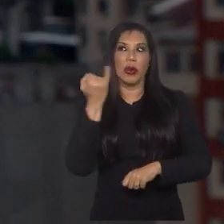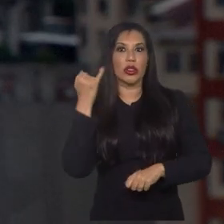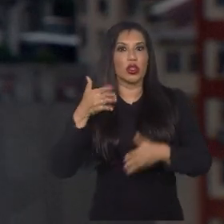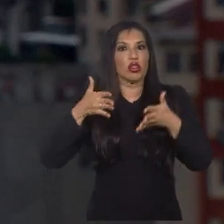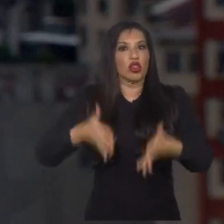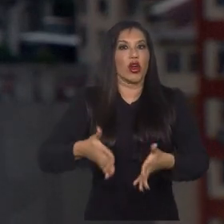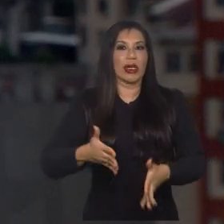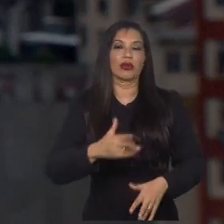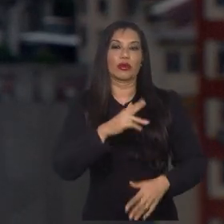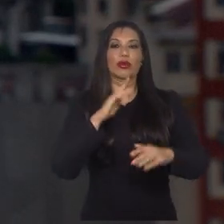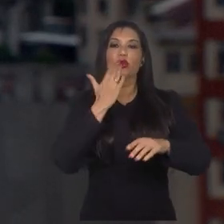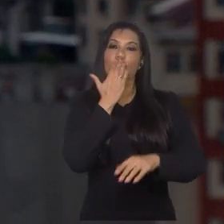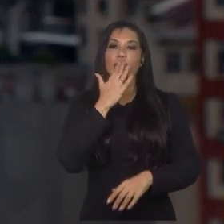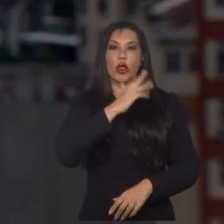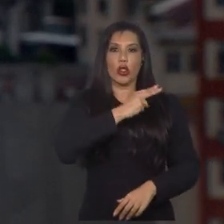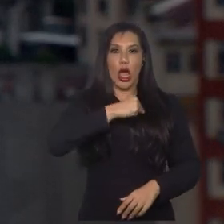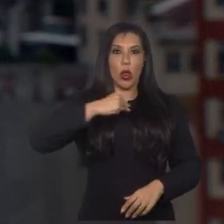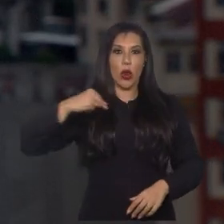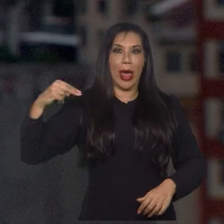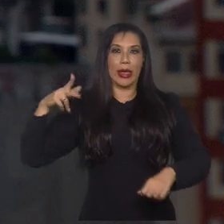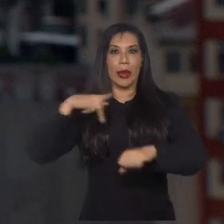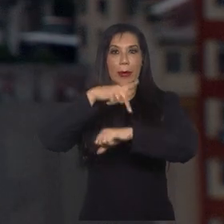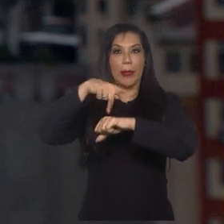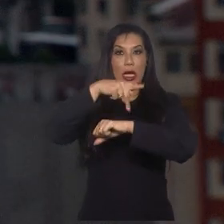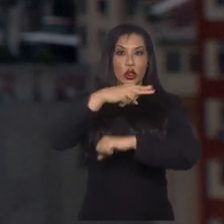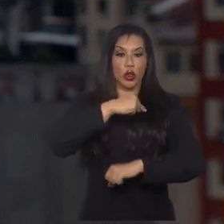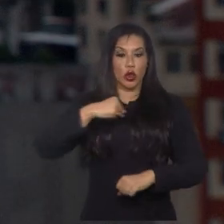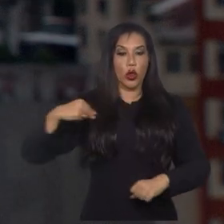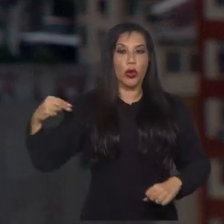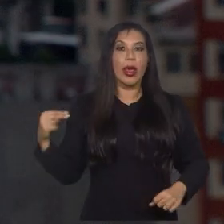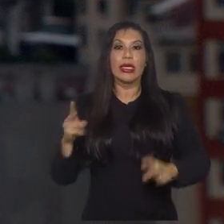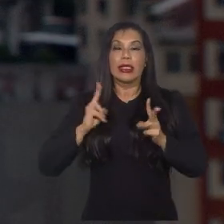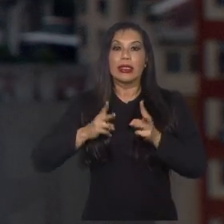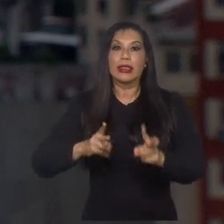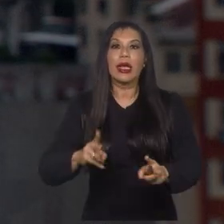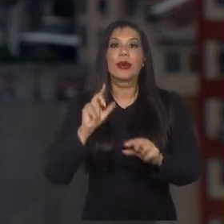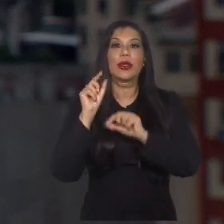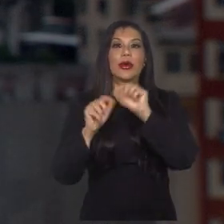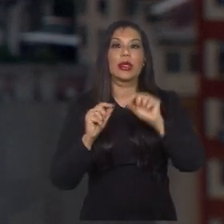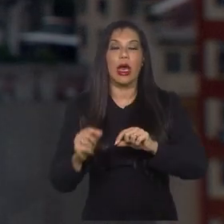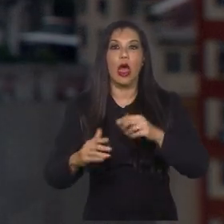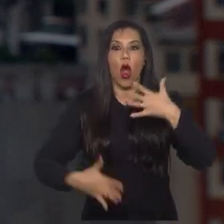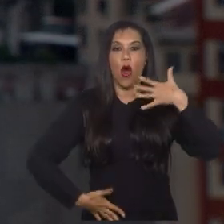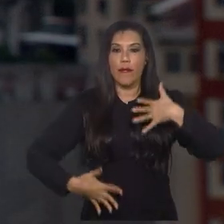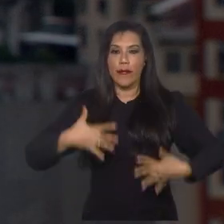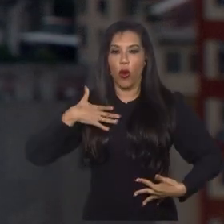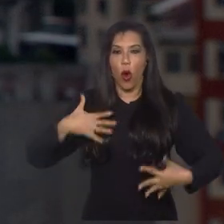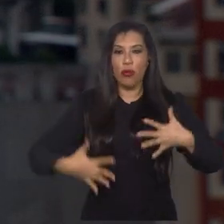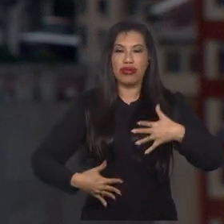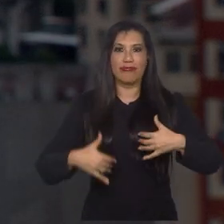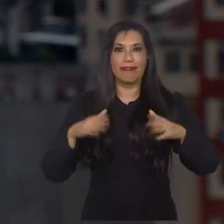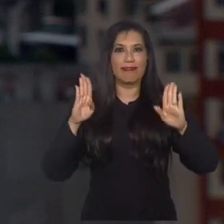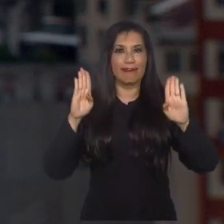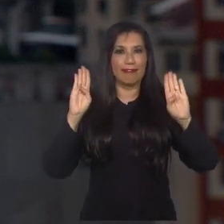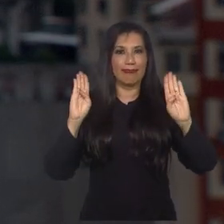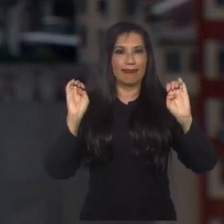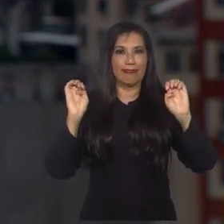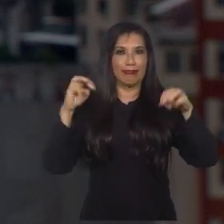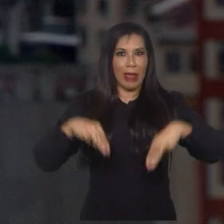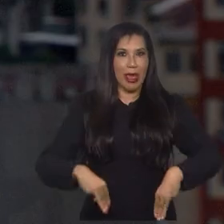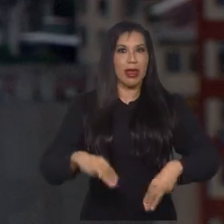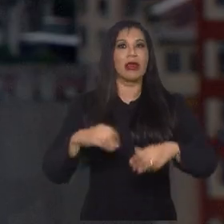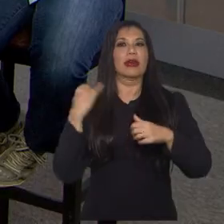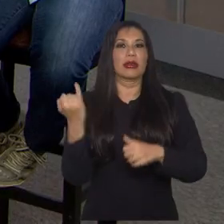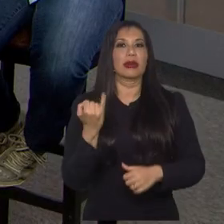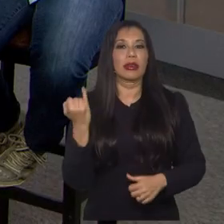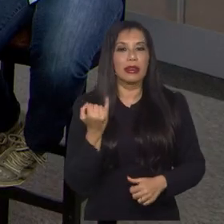para o time norueguês. E mais uma questão, o time da Noruega sempre foi um time conhecido pela parte física. E isso é algo... bem forte,